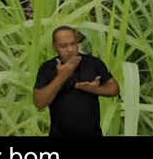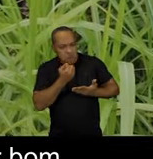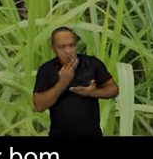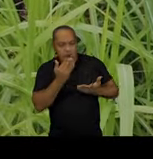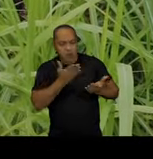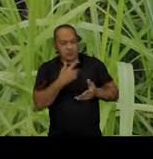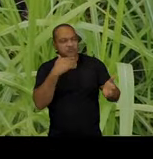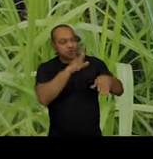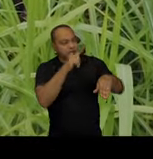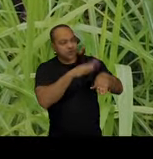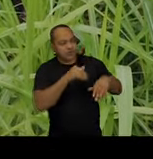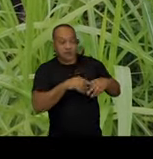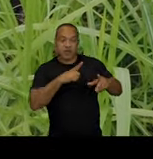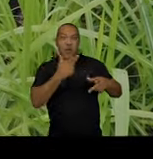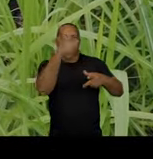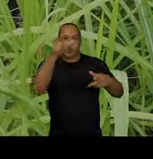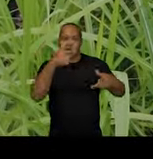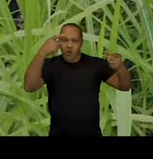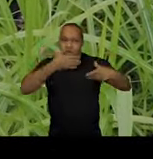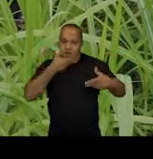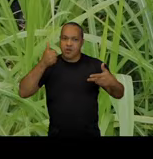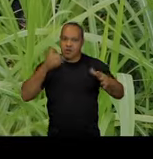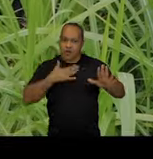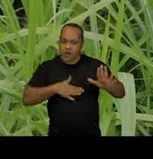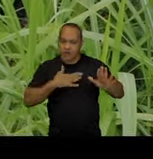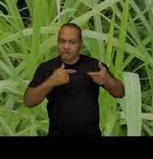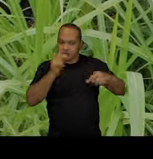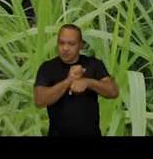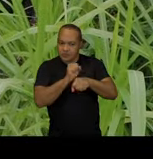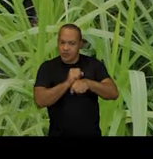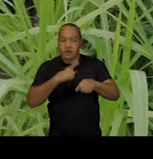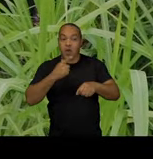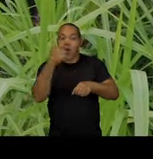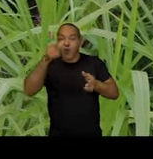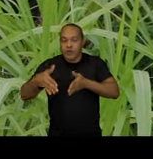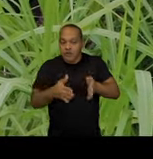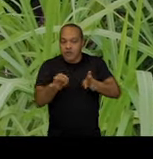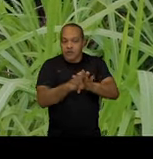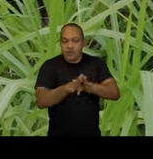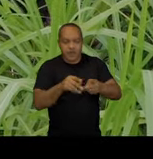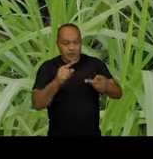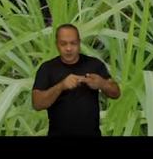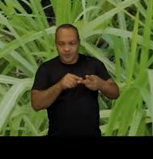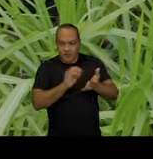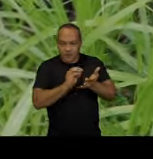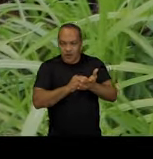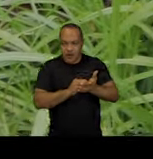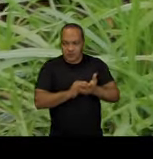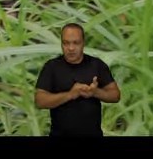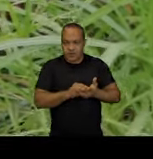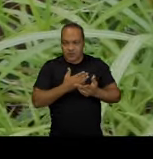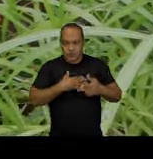embora. É, mas tem outro ponto bom. Tem mais um ponto. Tem mais um riacho. E o... Ixi, vai tá